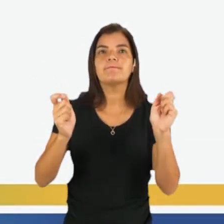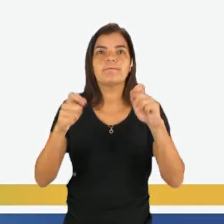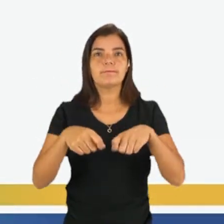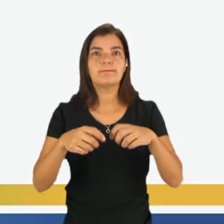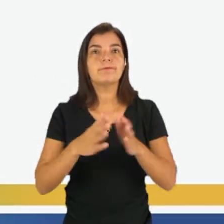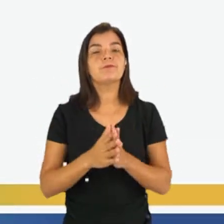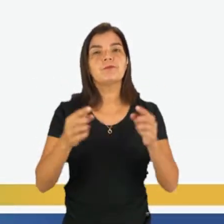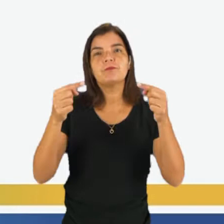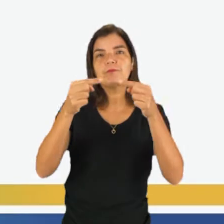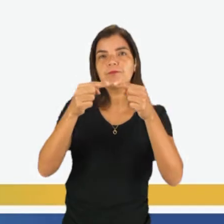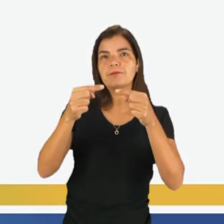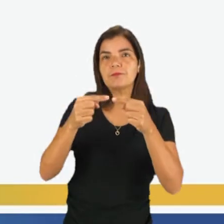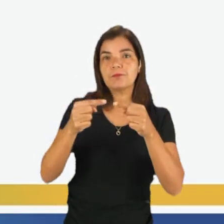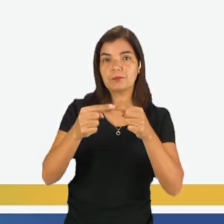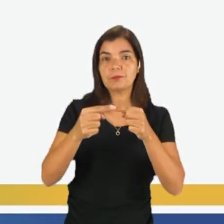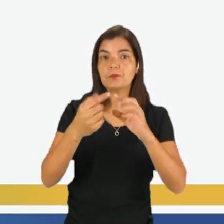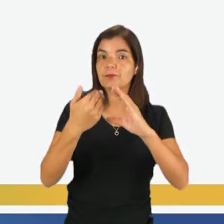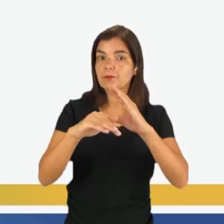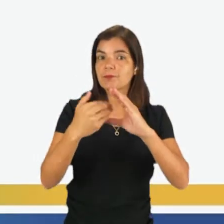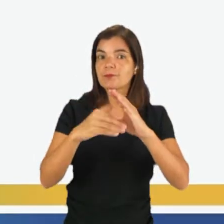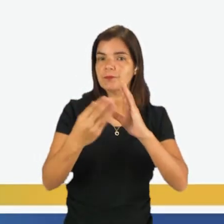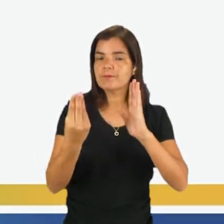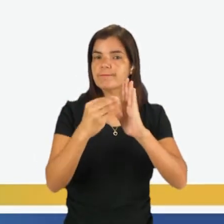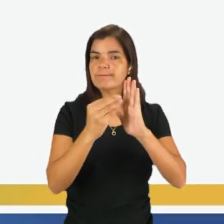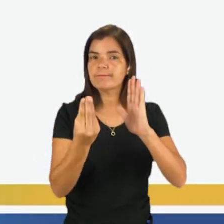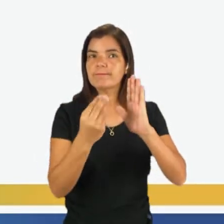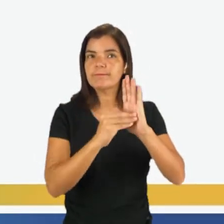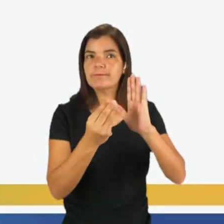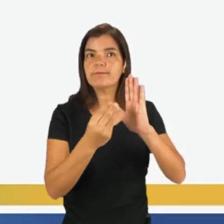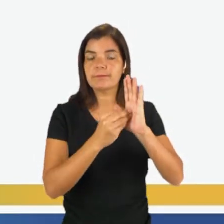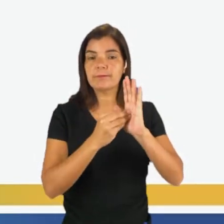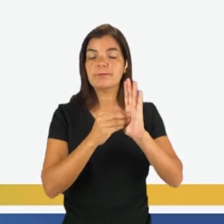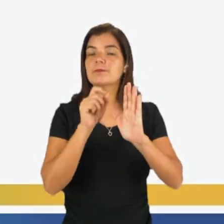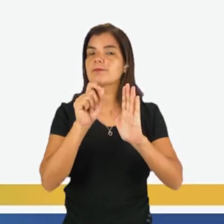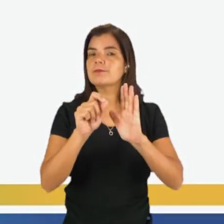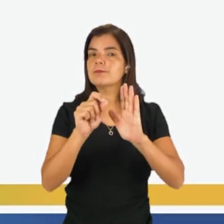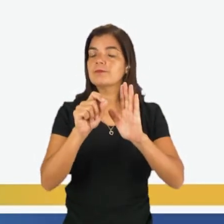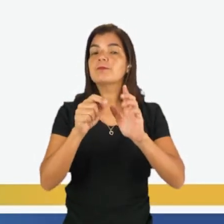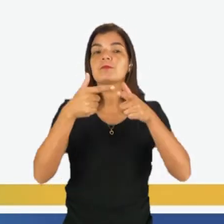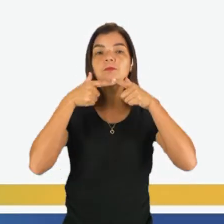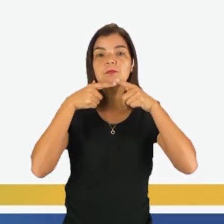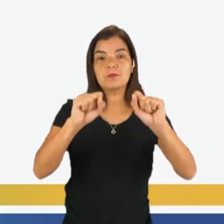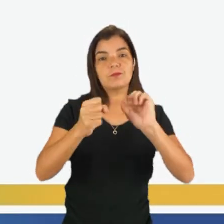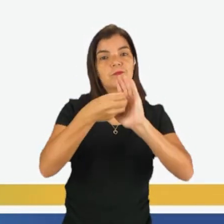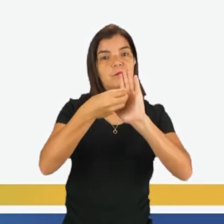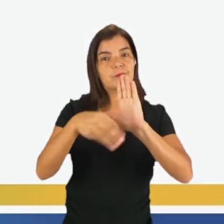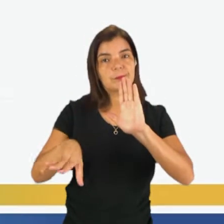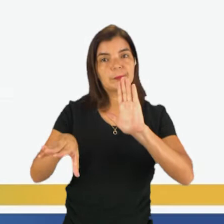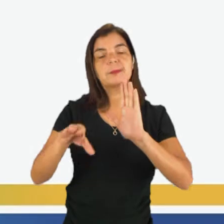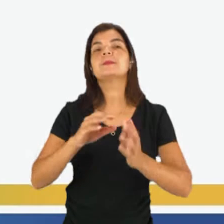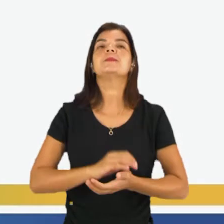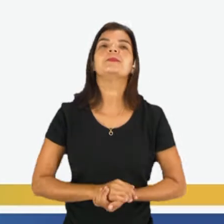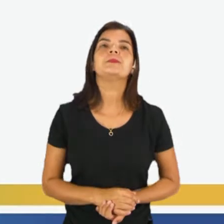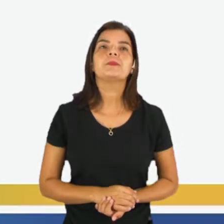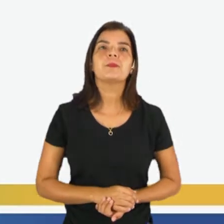acordo com a ênfase que se deseja dar, configuram as funções da linguagem.